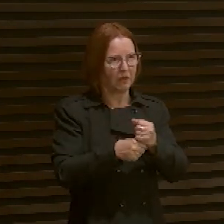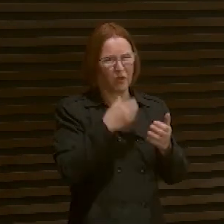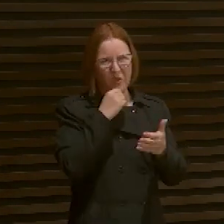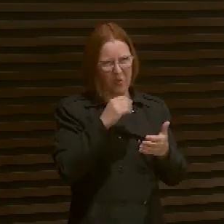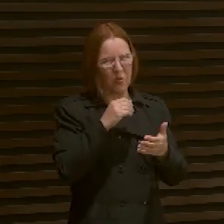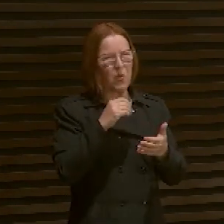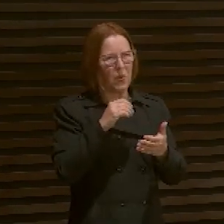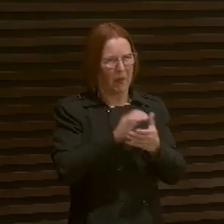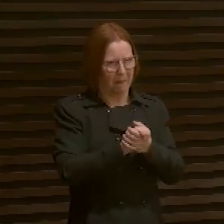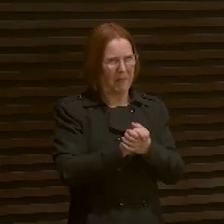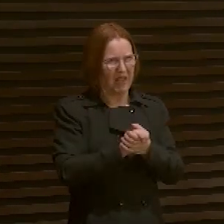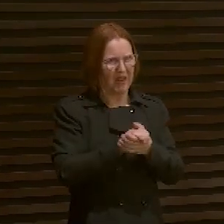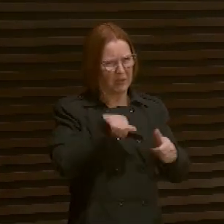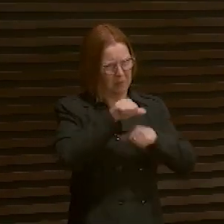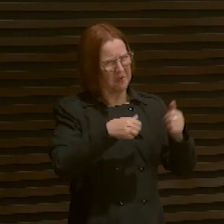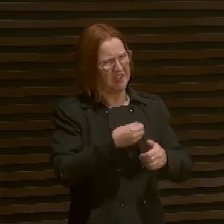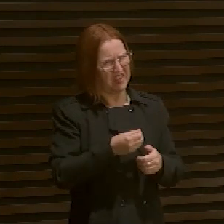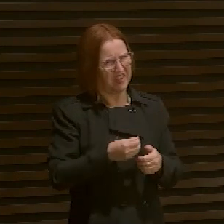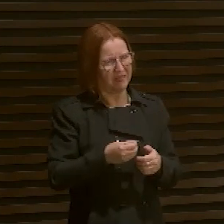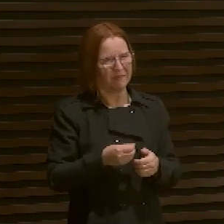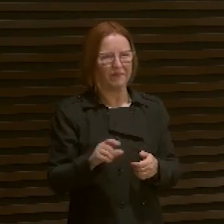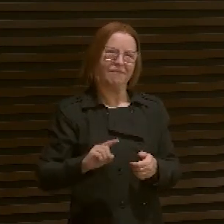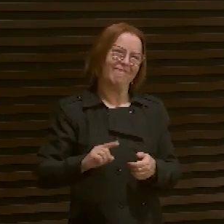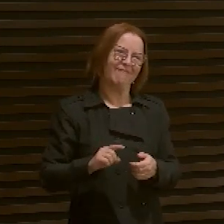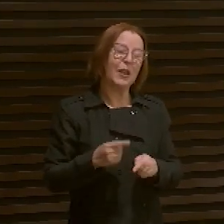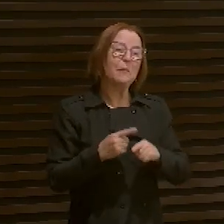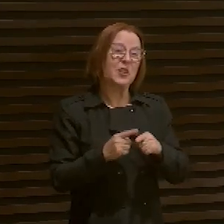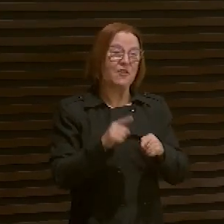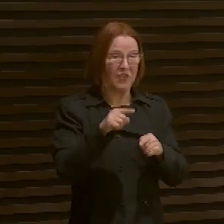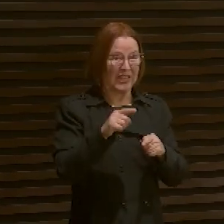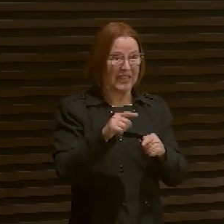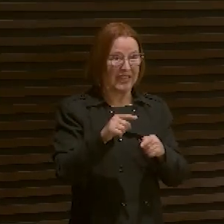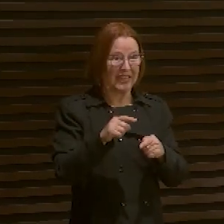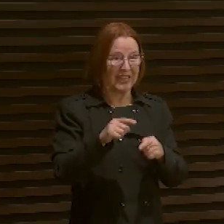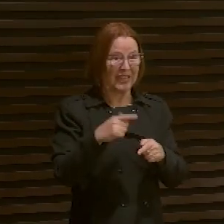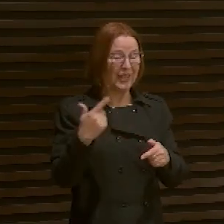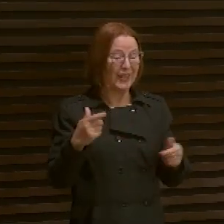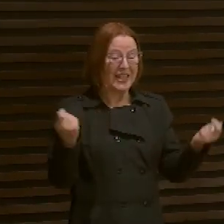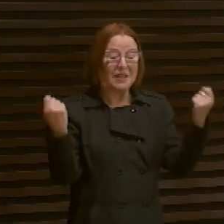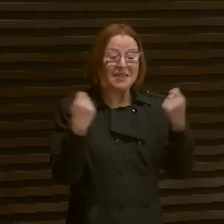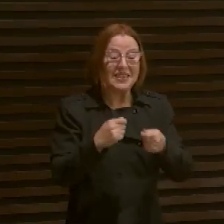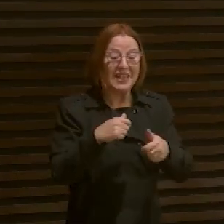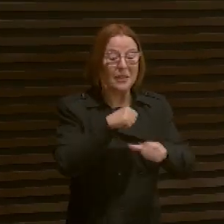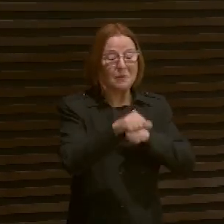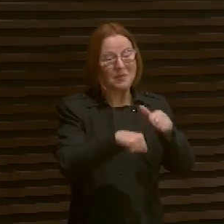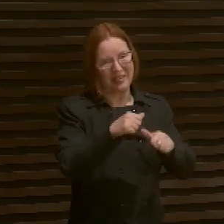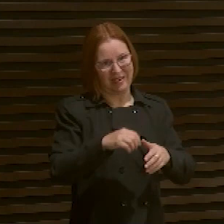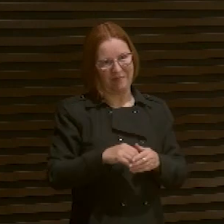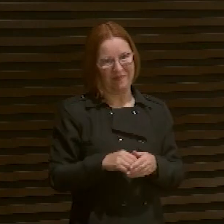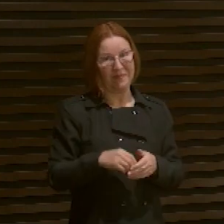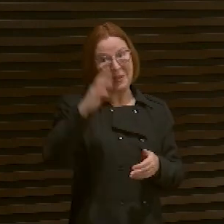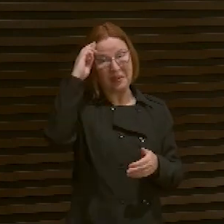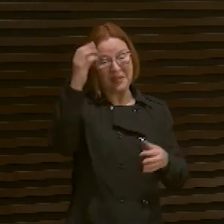Você que está orando pela tua esposa, para ela mudar, você não vai ter a capacidade de mudar, entenda isso. Então, o que o Senhor quer ensinar é que nós não